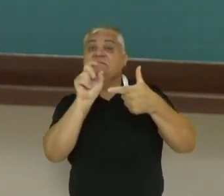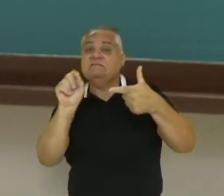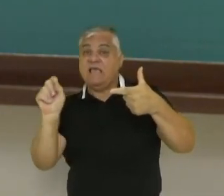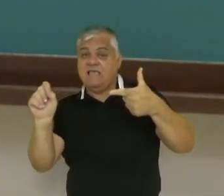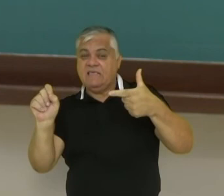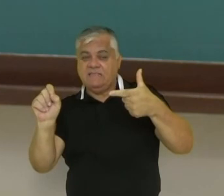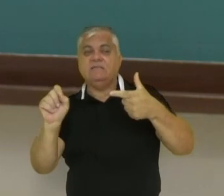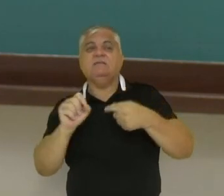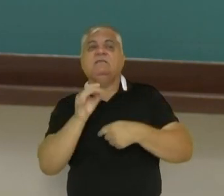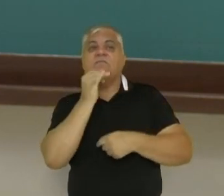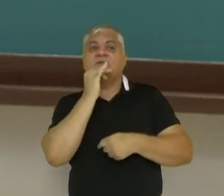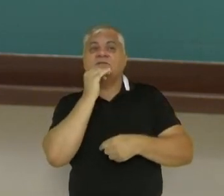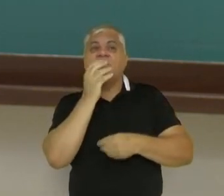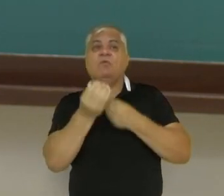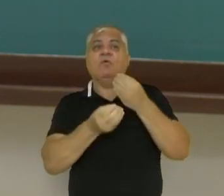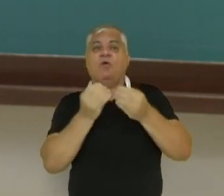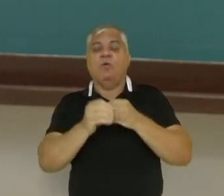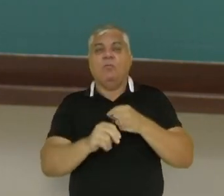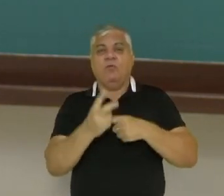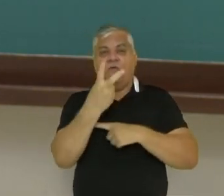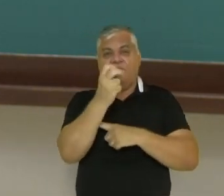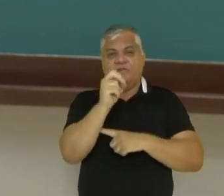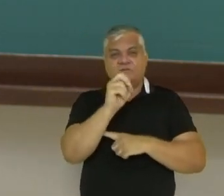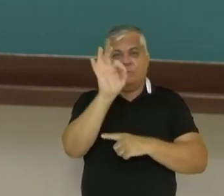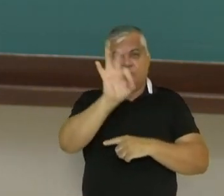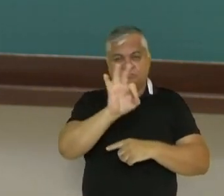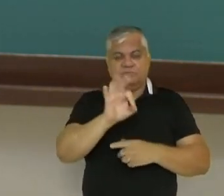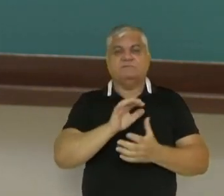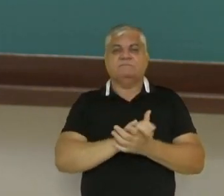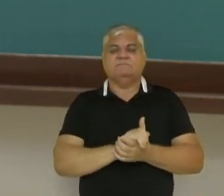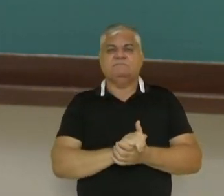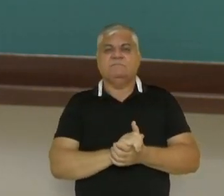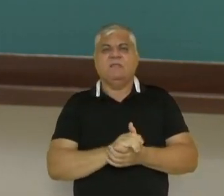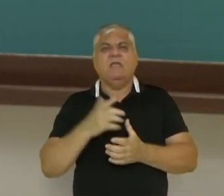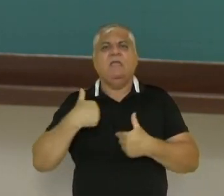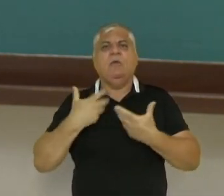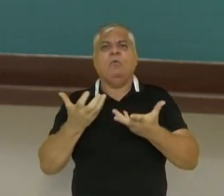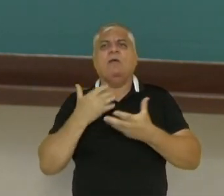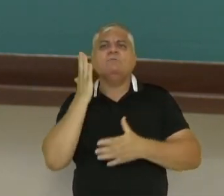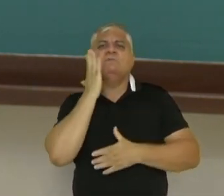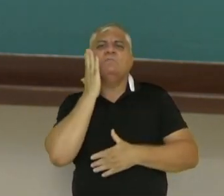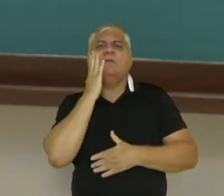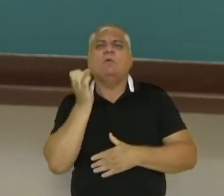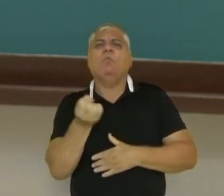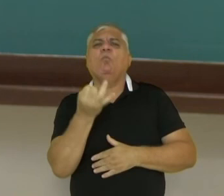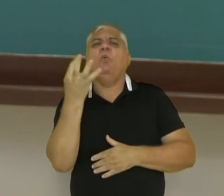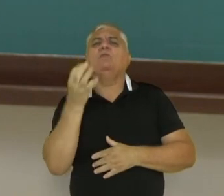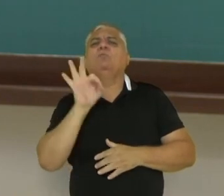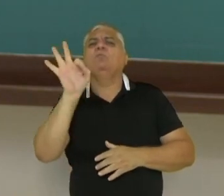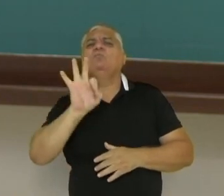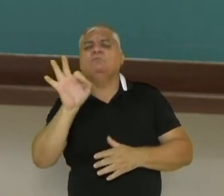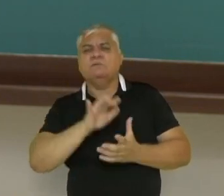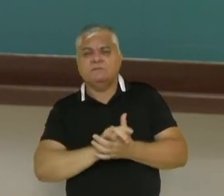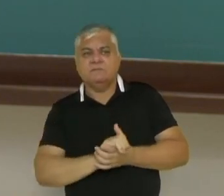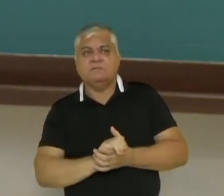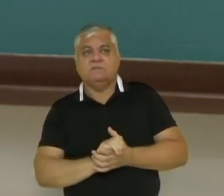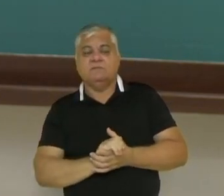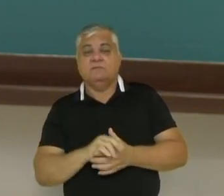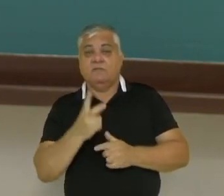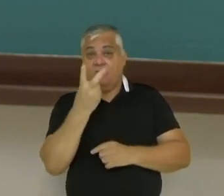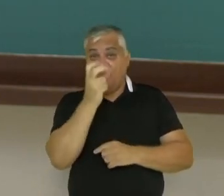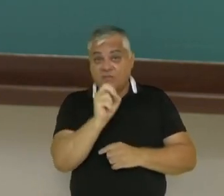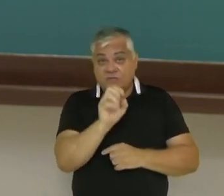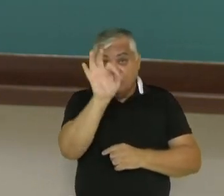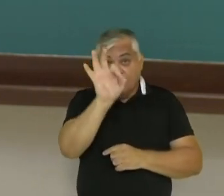partes iguais e considerarmos 20 dessas partes. O que eu estou procurando? O 1%, né? Então, 20%